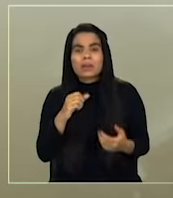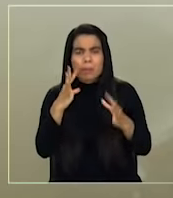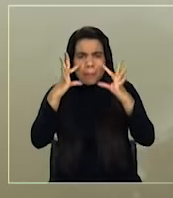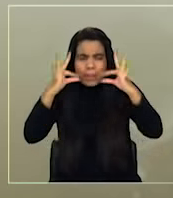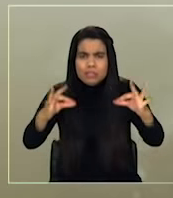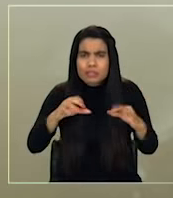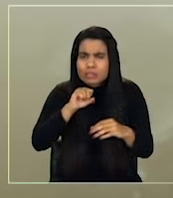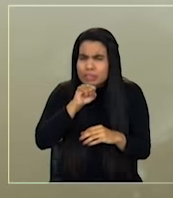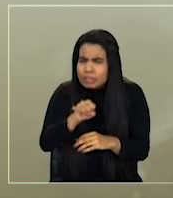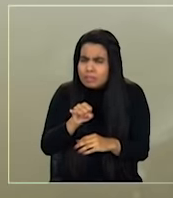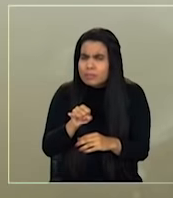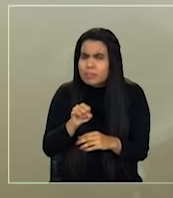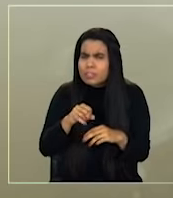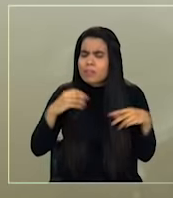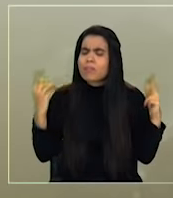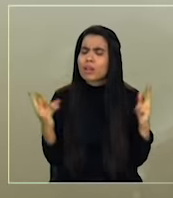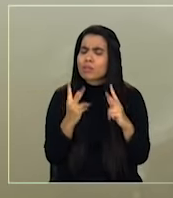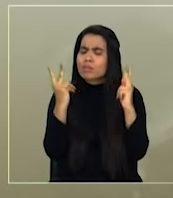de Deus